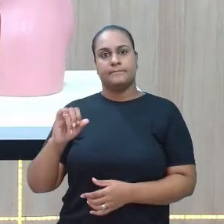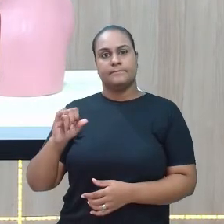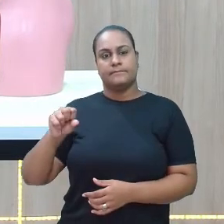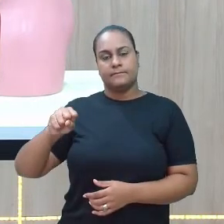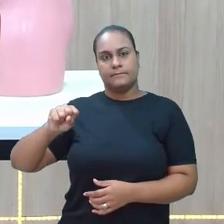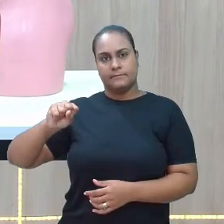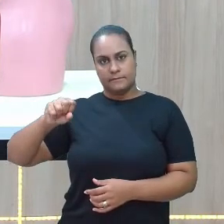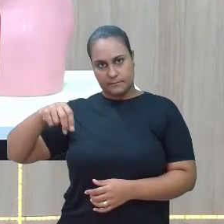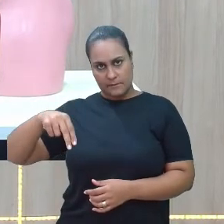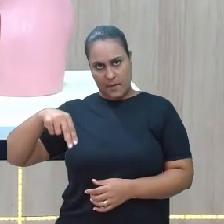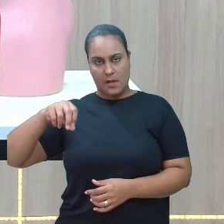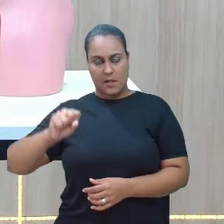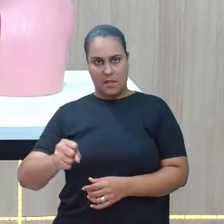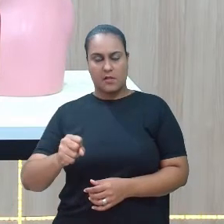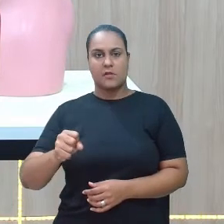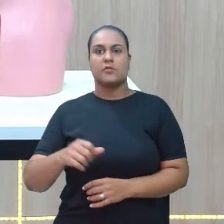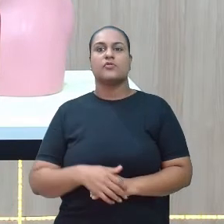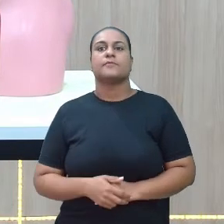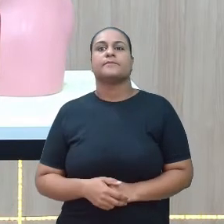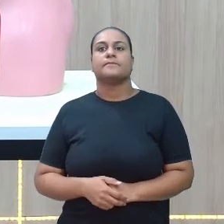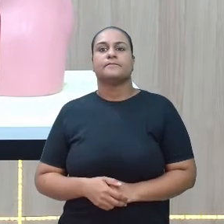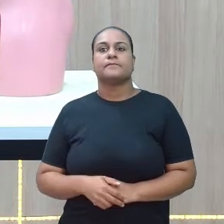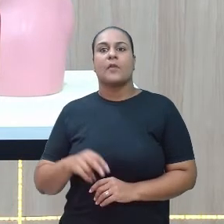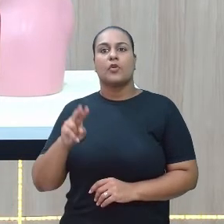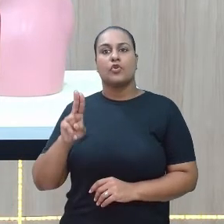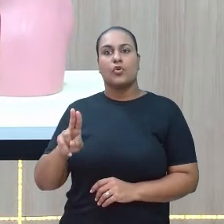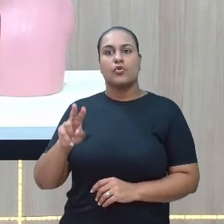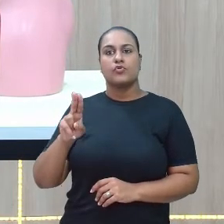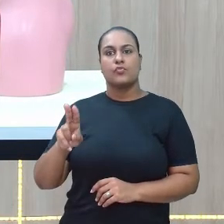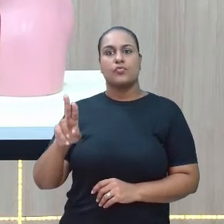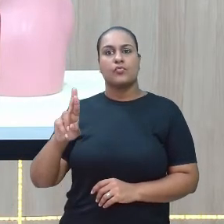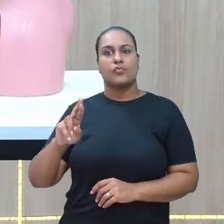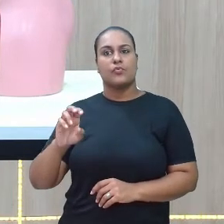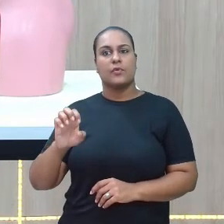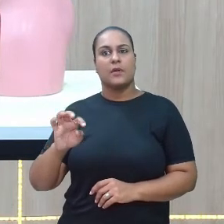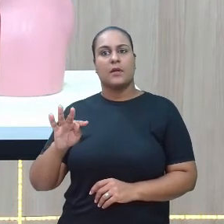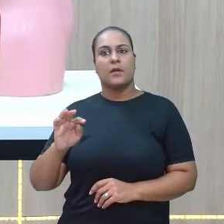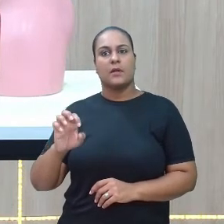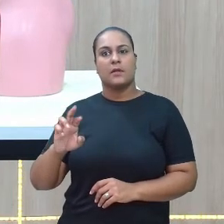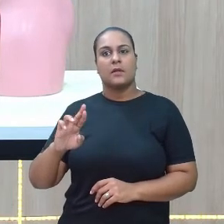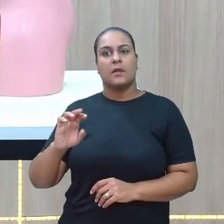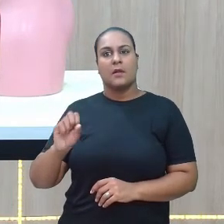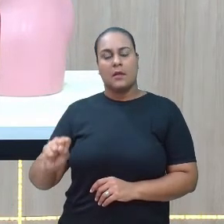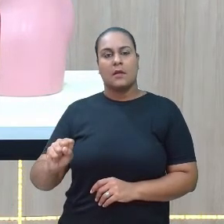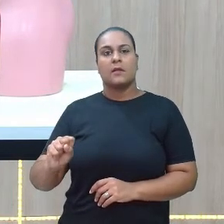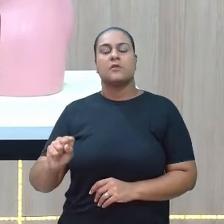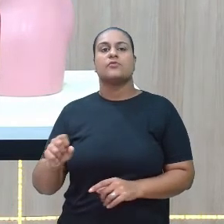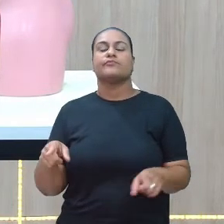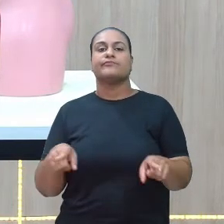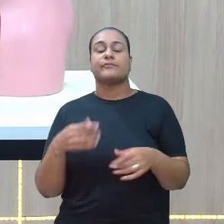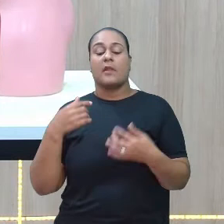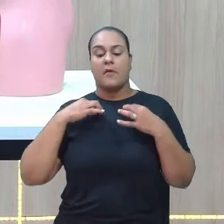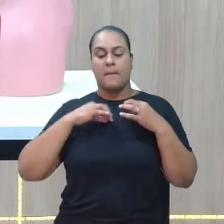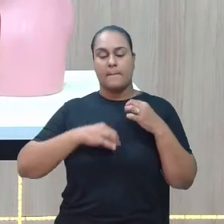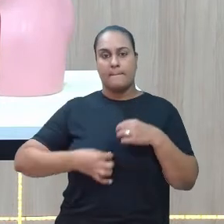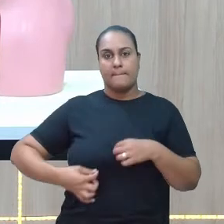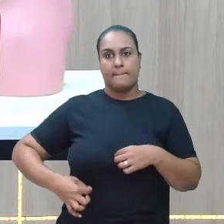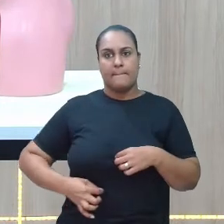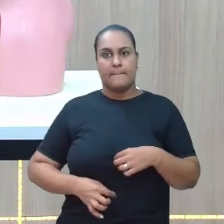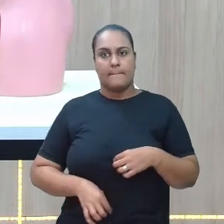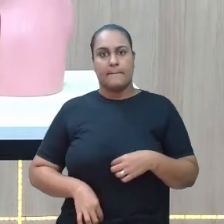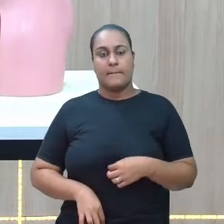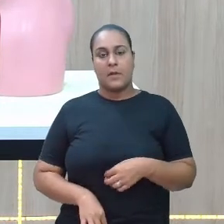2 canais ureteres ligados à bexiga, os rins produzem a urina, leva até a bexiga para